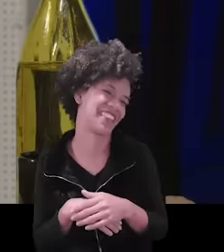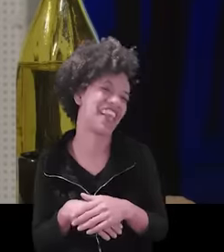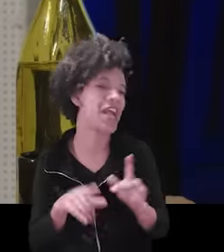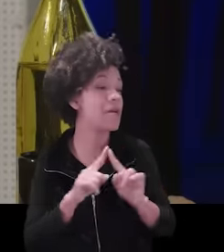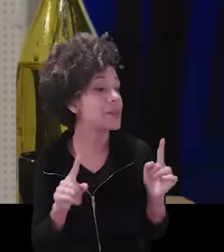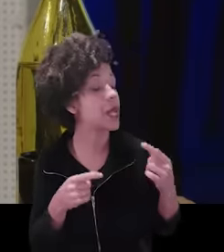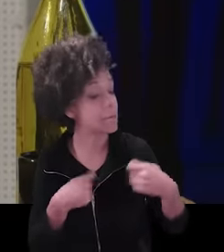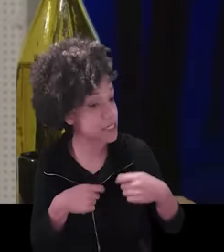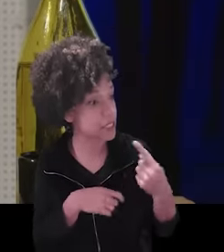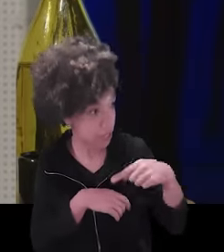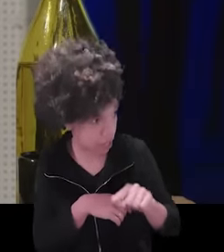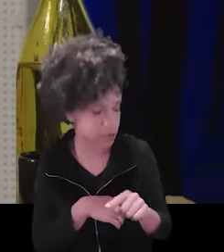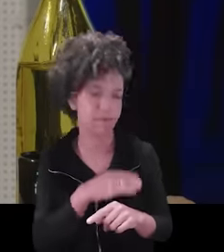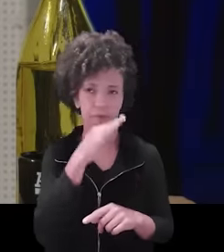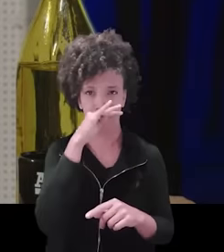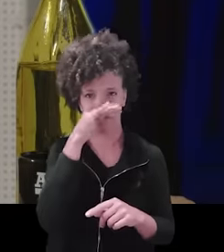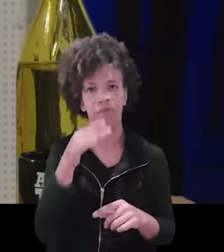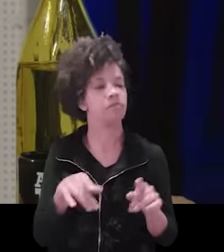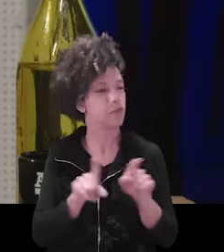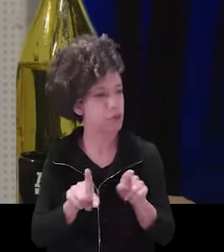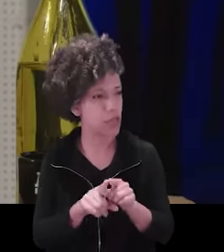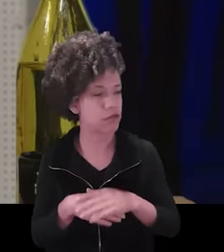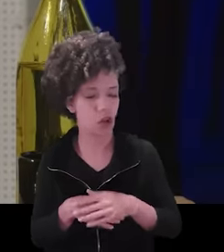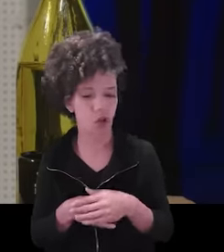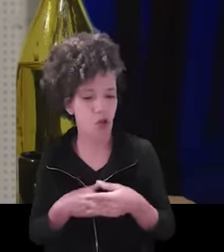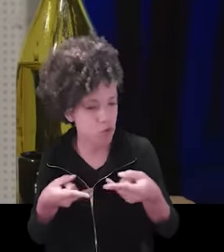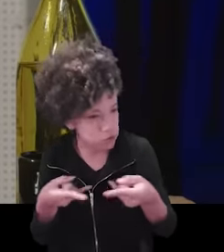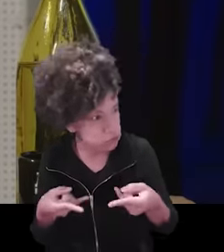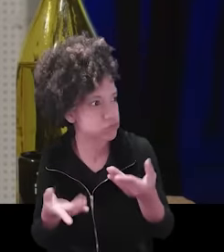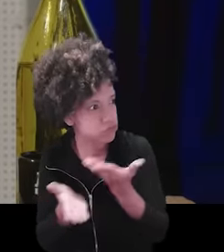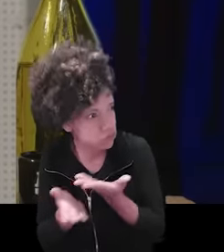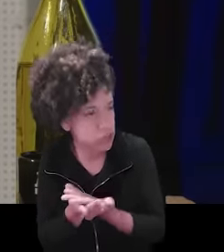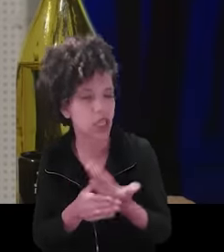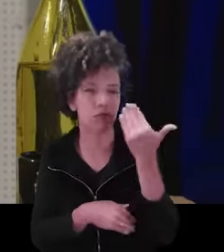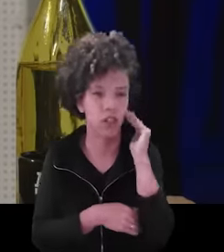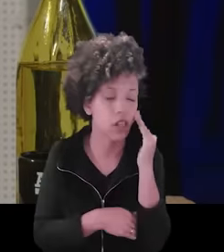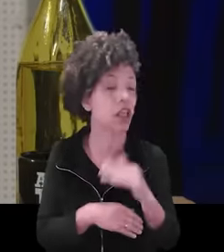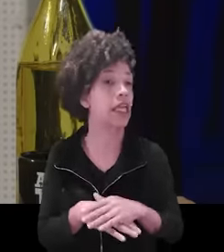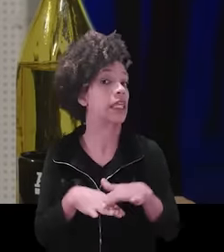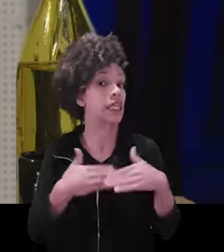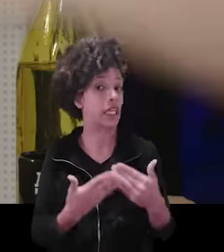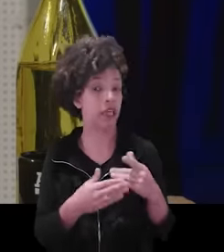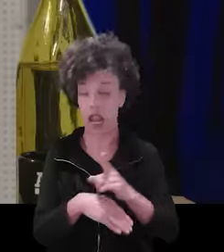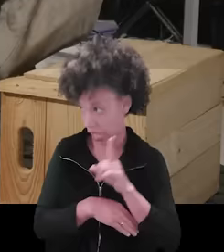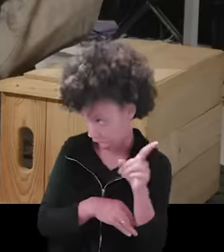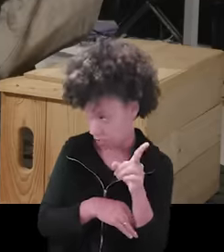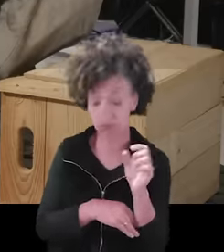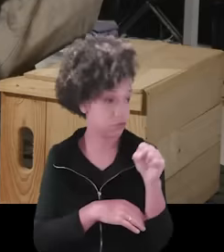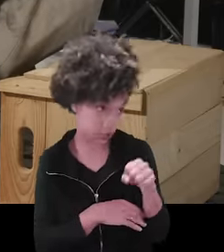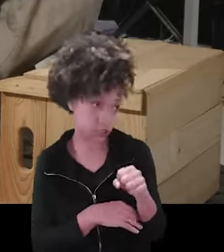E aí você teria que ir lá né você tem que dar entrada no visto de estudante para você Oi e aí